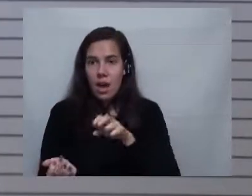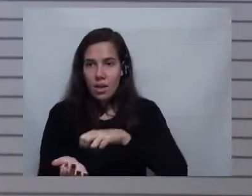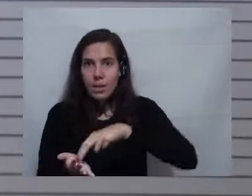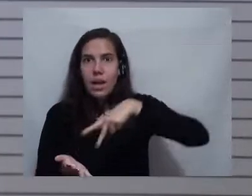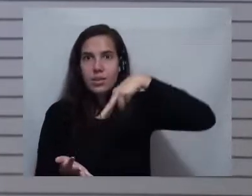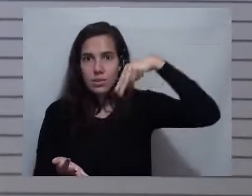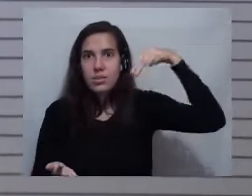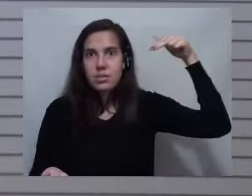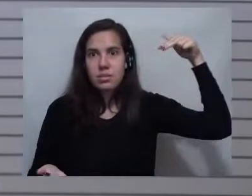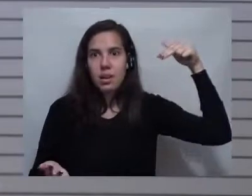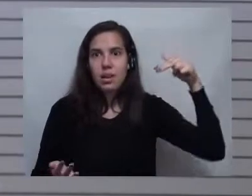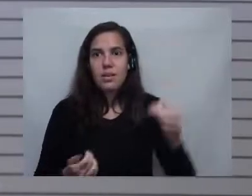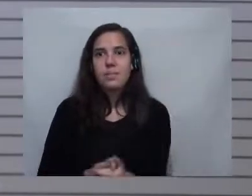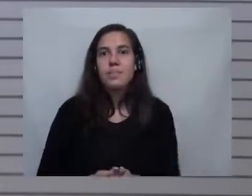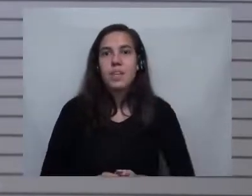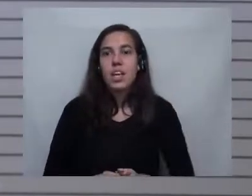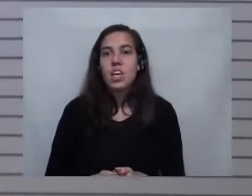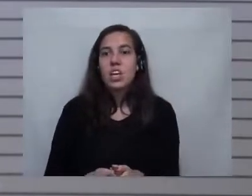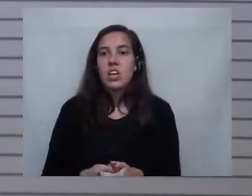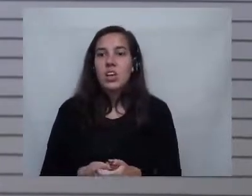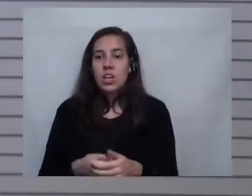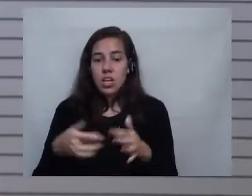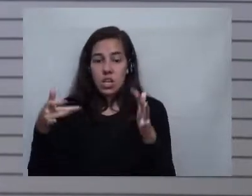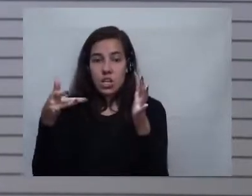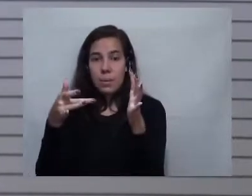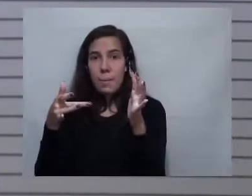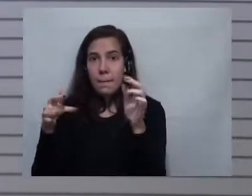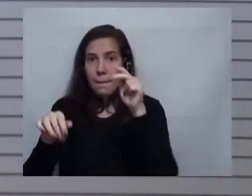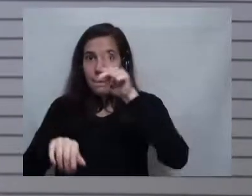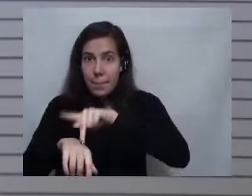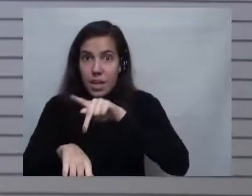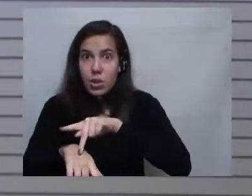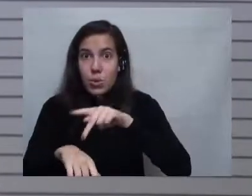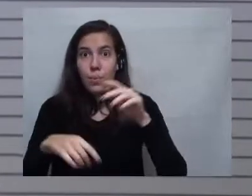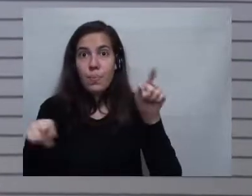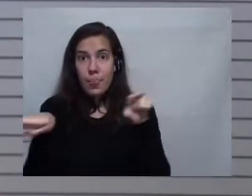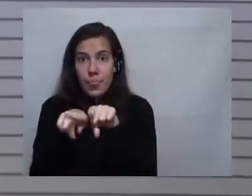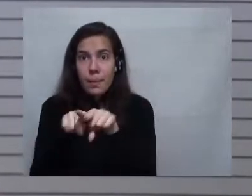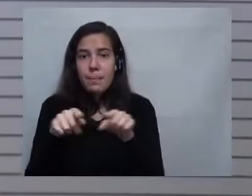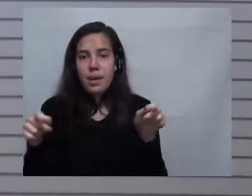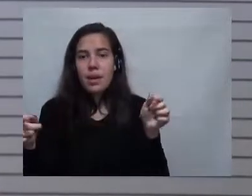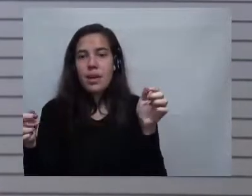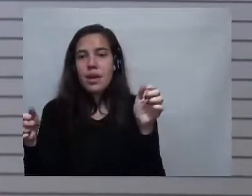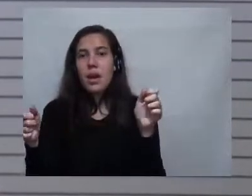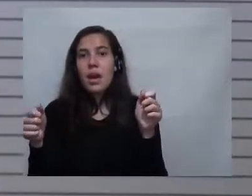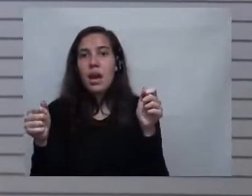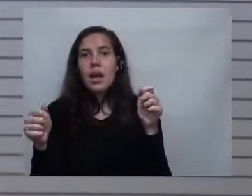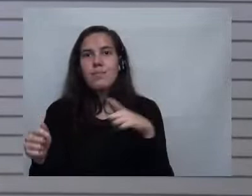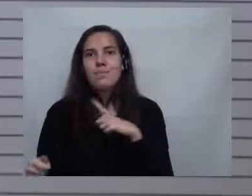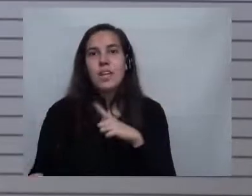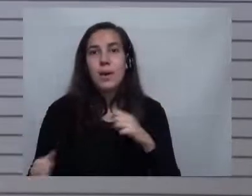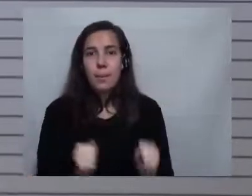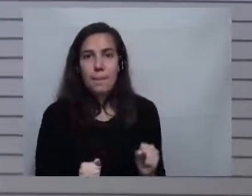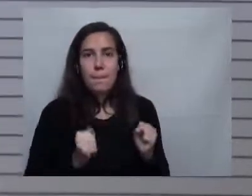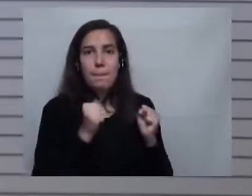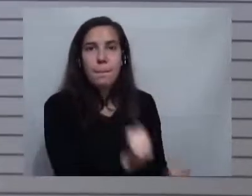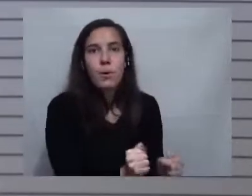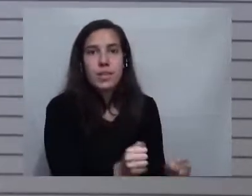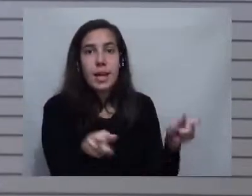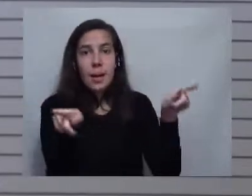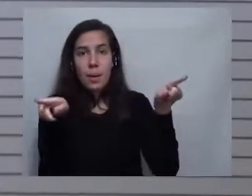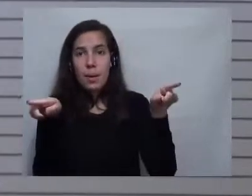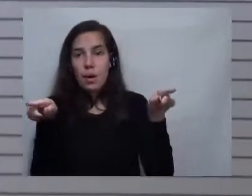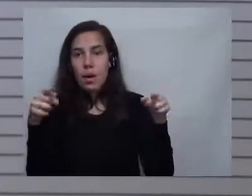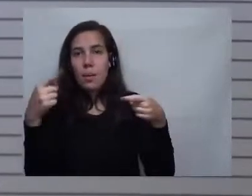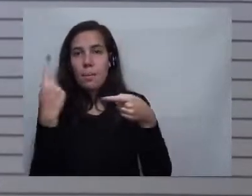ver que em si tem o poder de Cristo e Oi e A grande questão é que esse